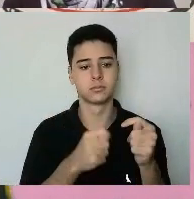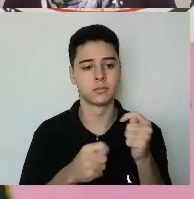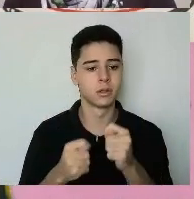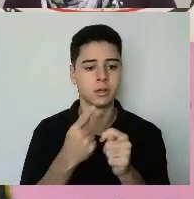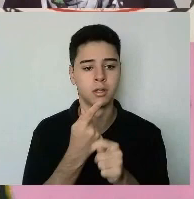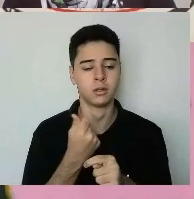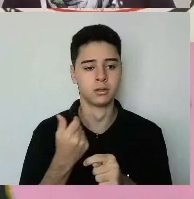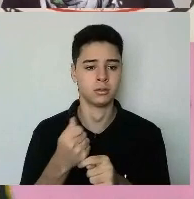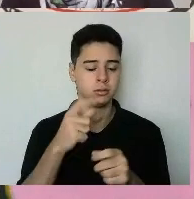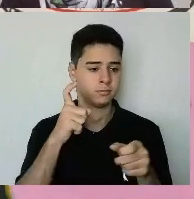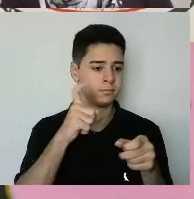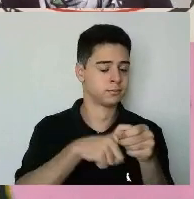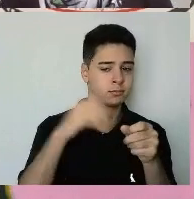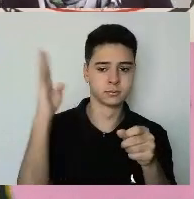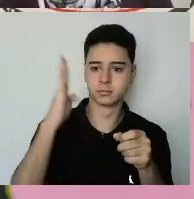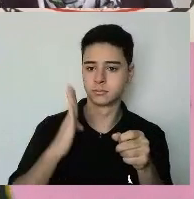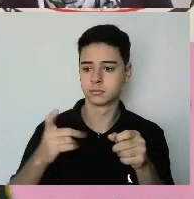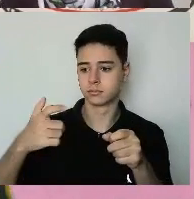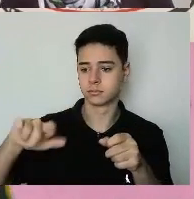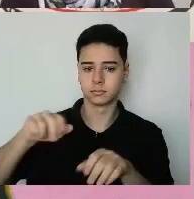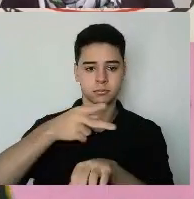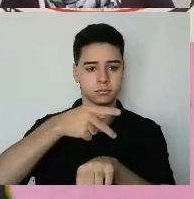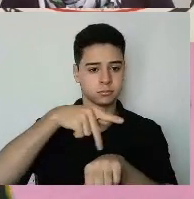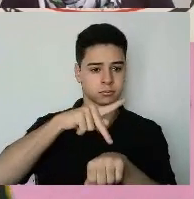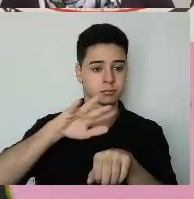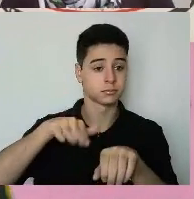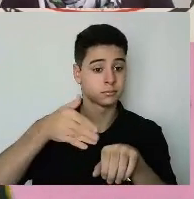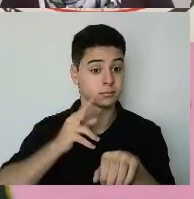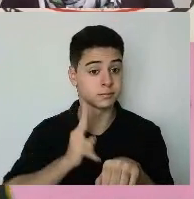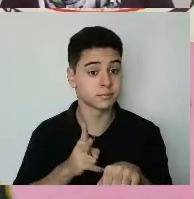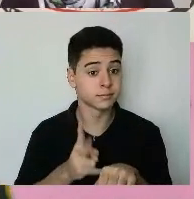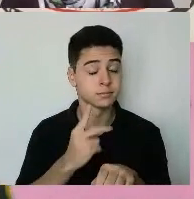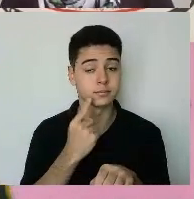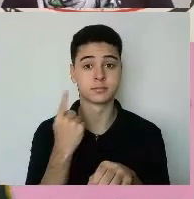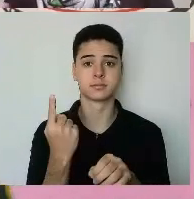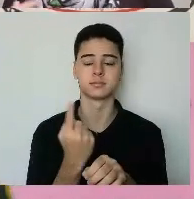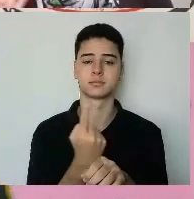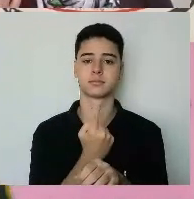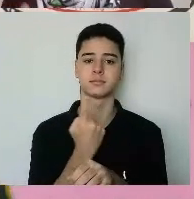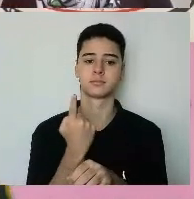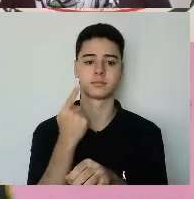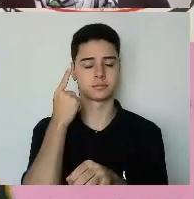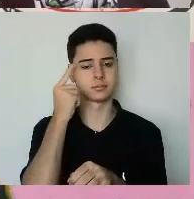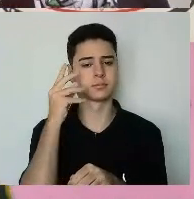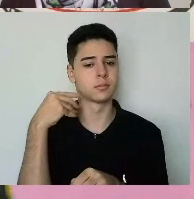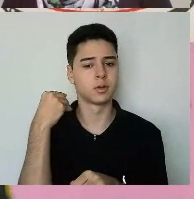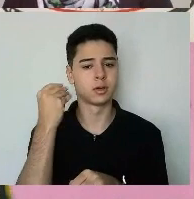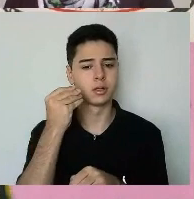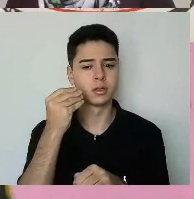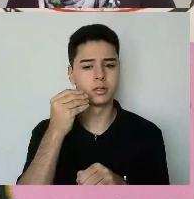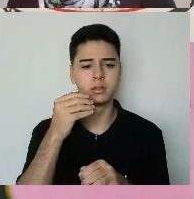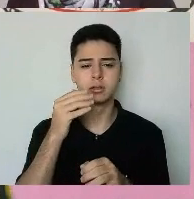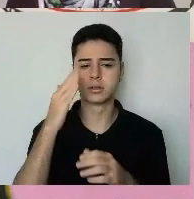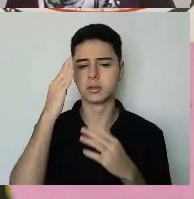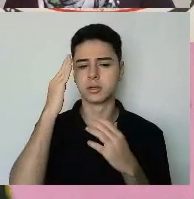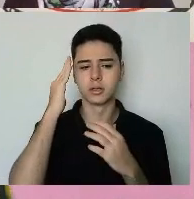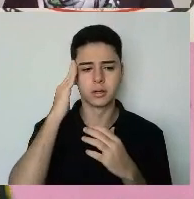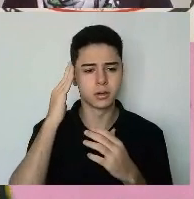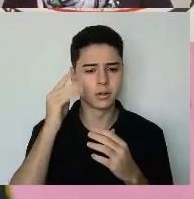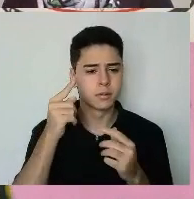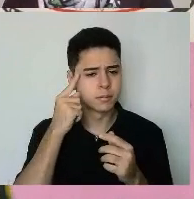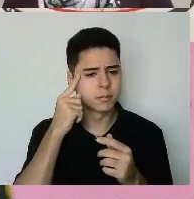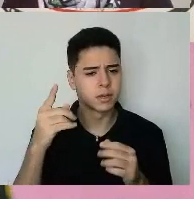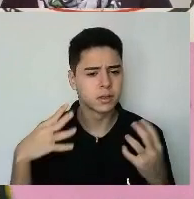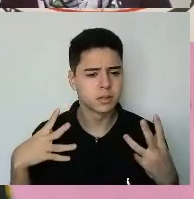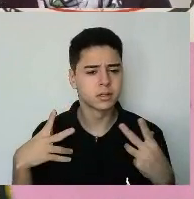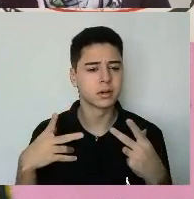envolvem o Brasil no cenário internacional. E sempre propõe experiências sensoriais para pensar essas